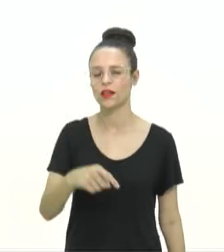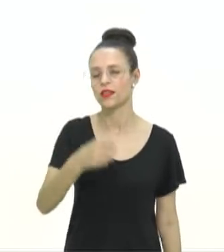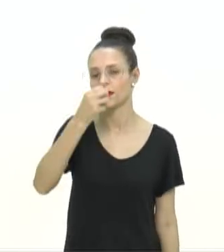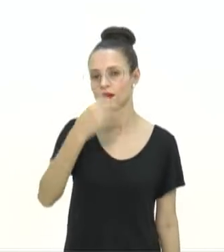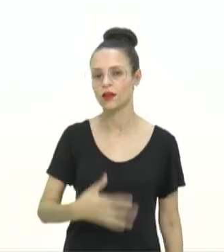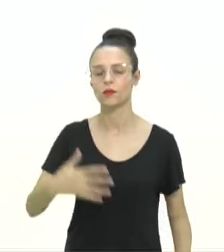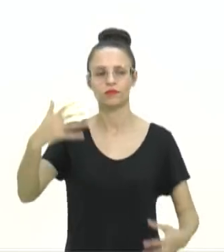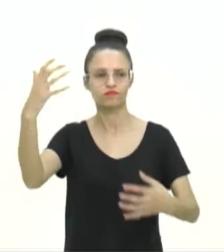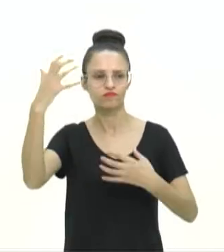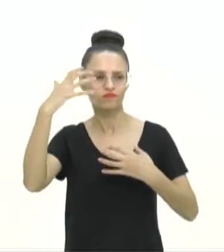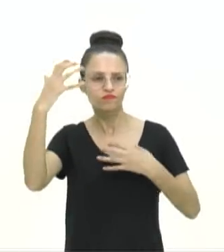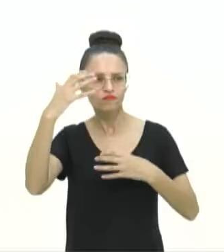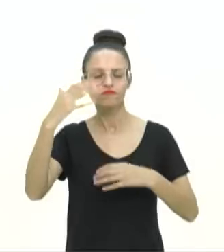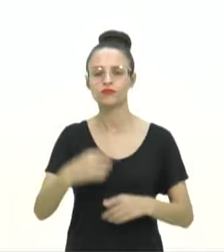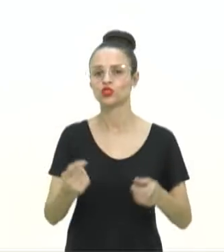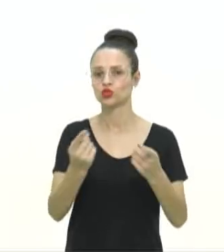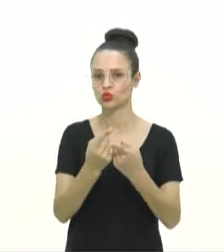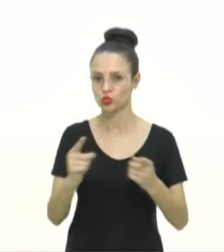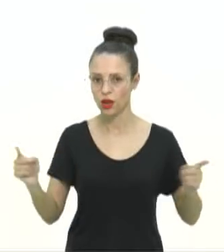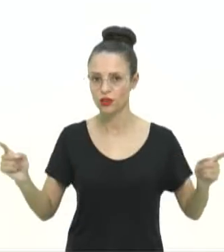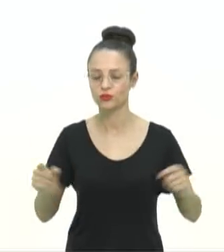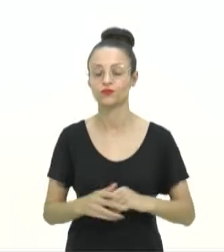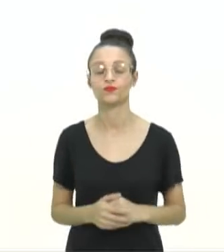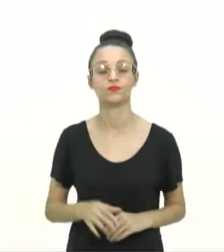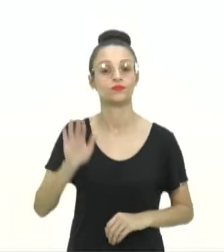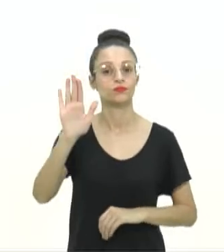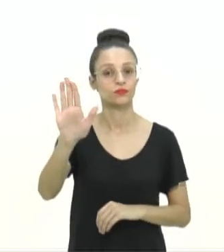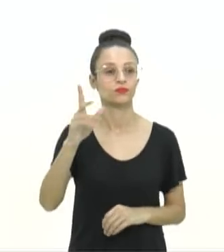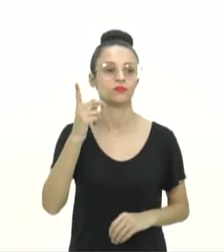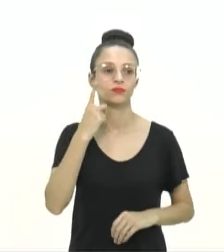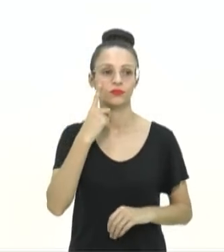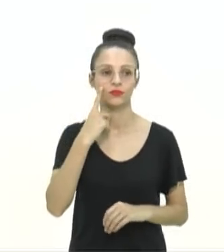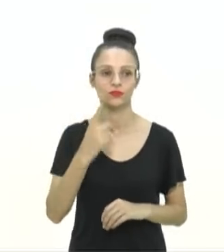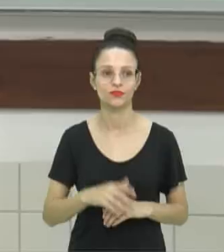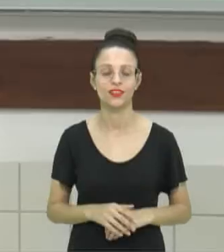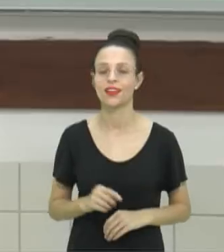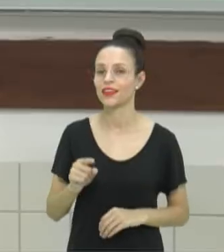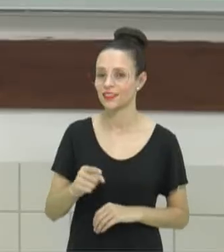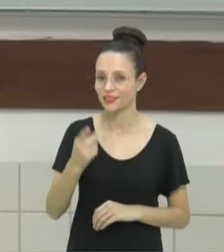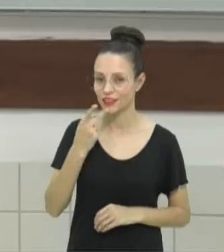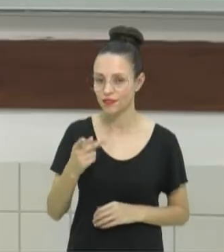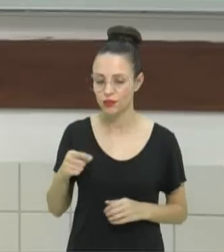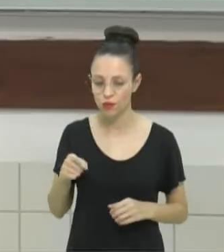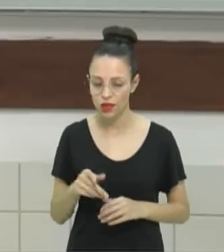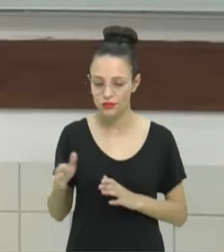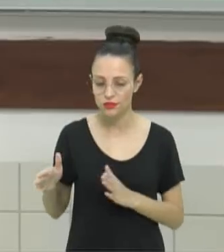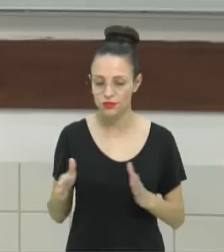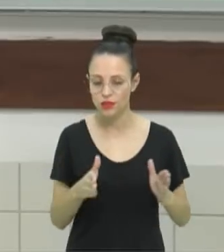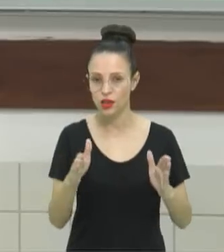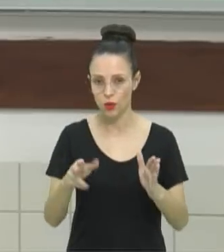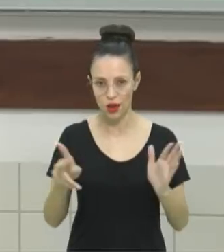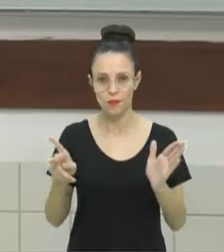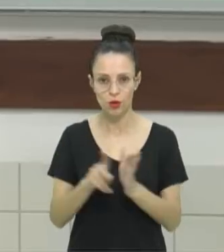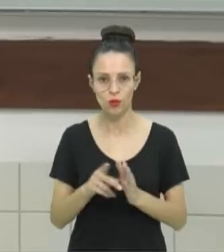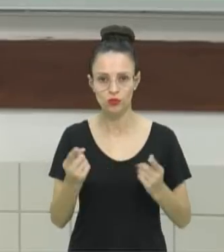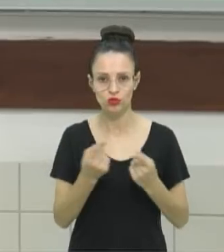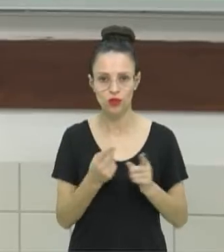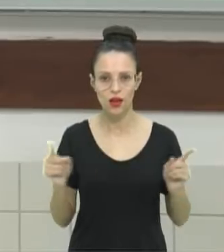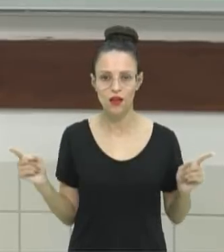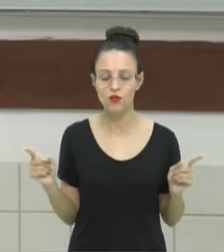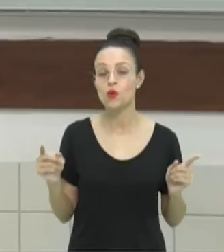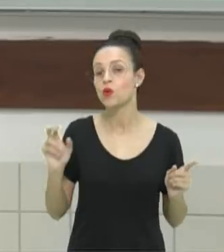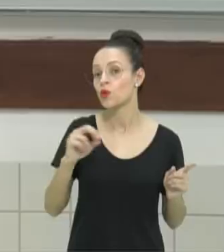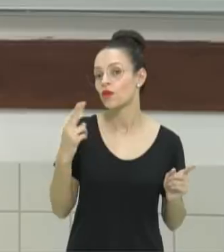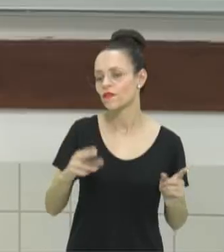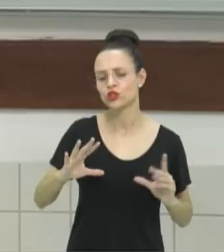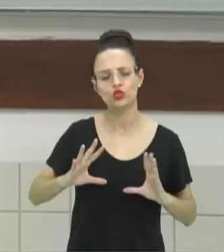de banho e churrasco. Pensem o seguinte, ele está dizendo que aquele pedaço do rio serve para churrasco? Ou ele está dizendo que o